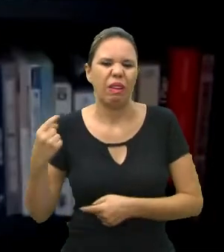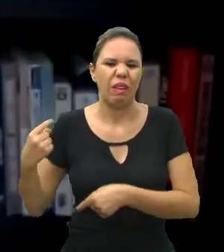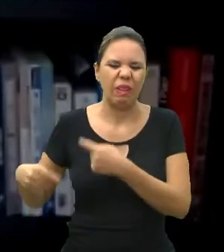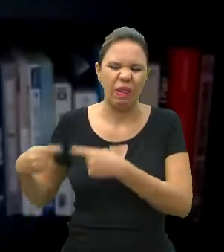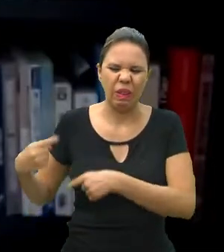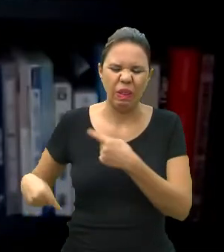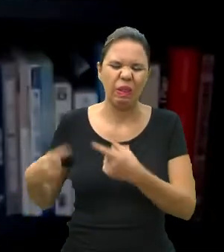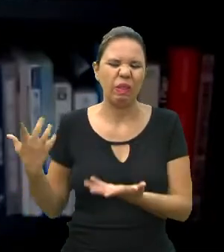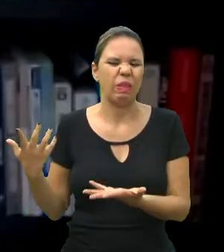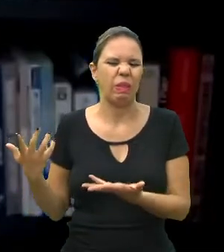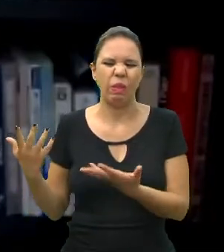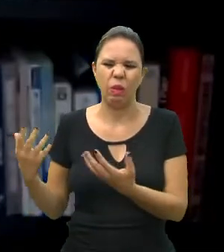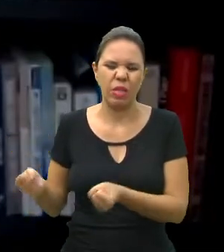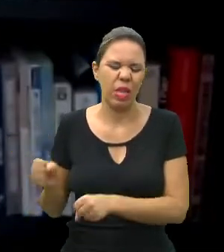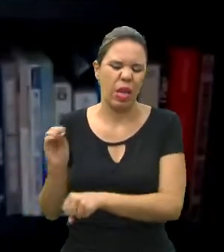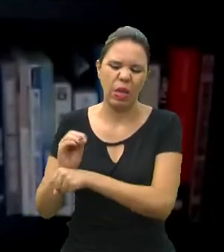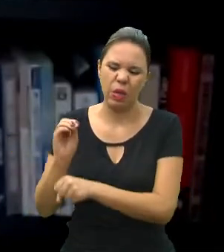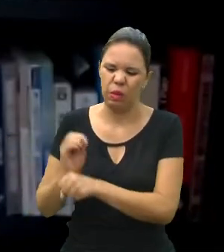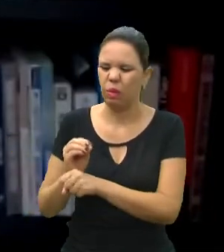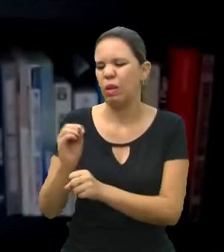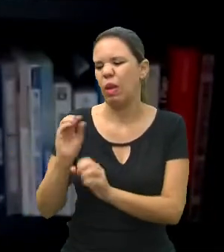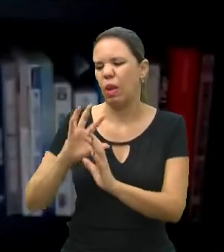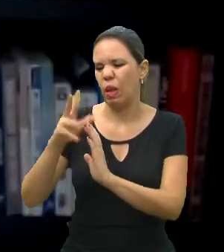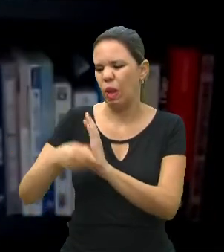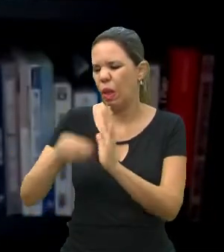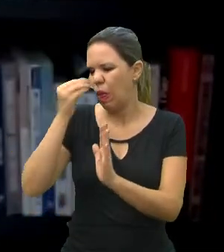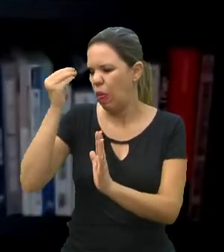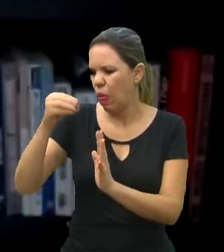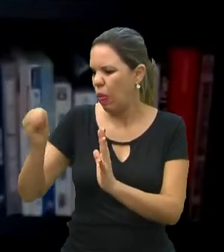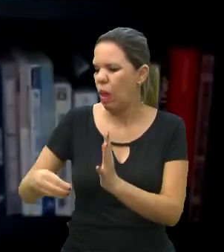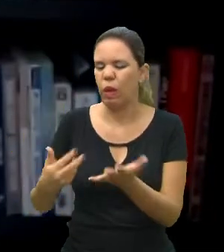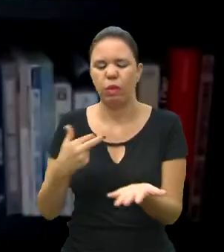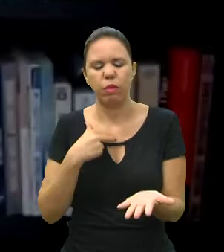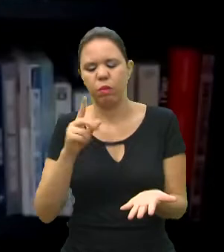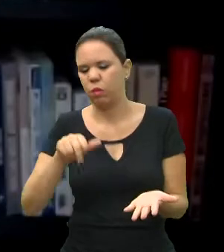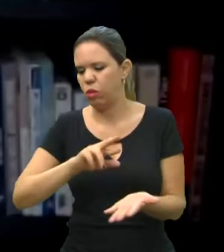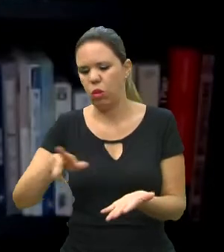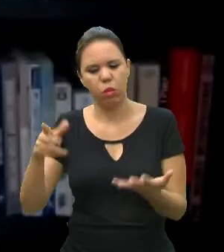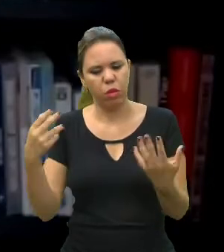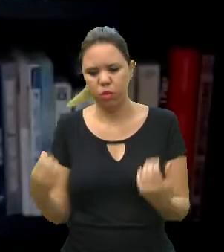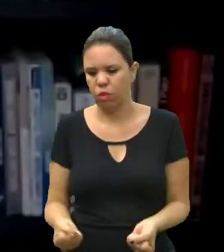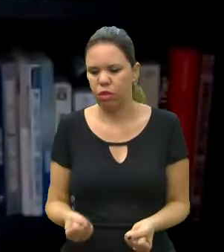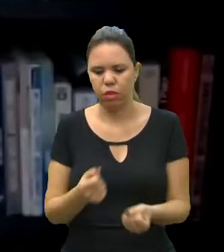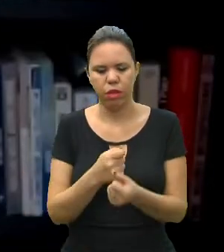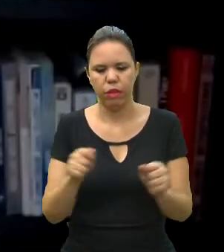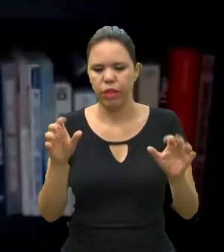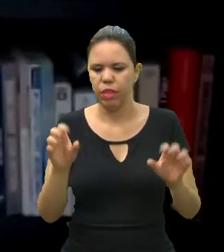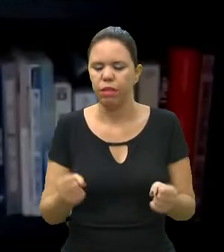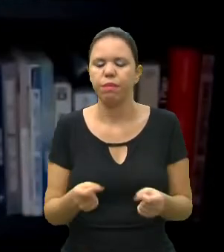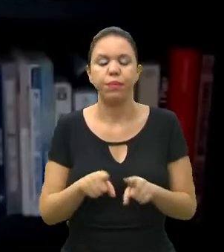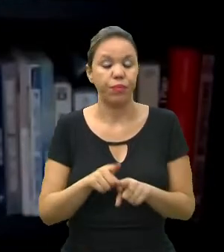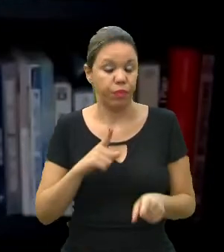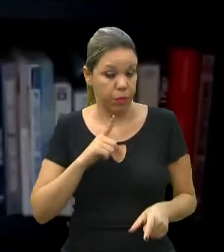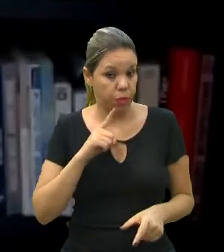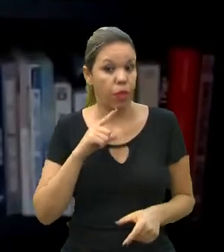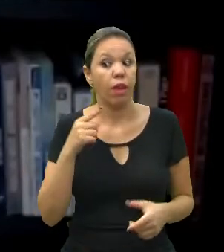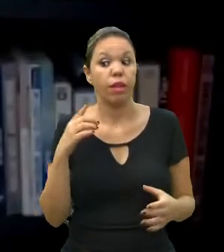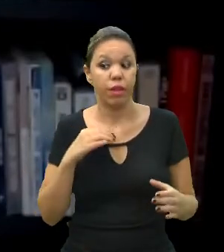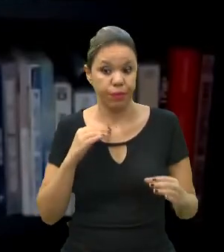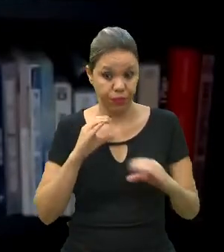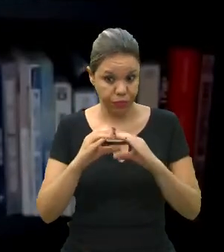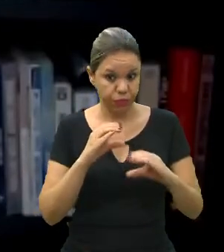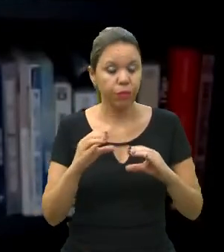uma política anticlimática que despreza os elementos ambientais. Isso não é mais possível. Então, eu vejo que haverá